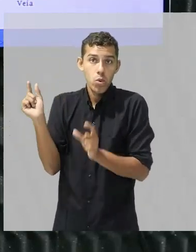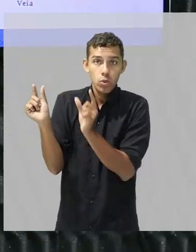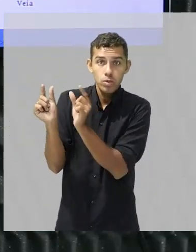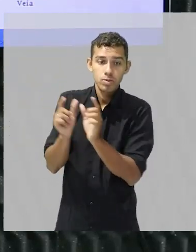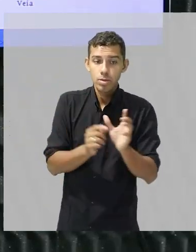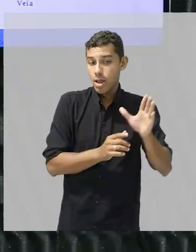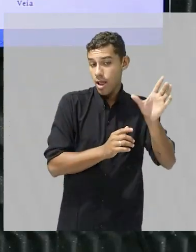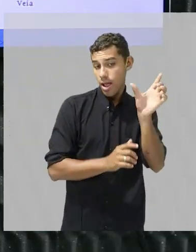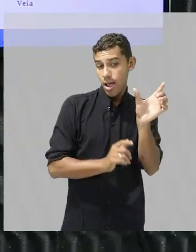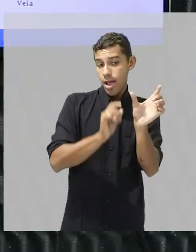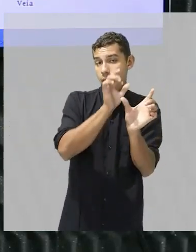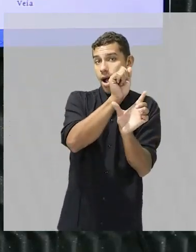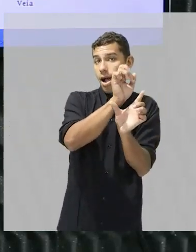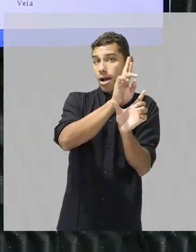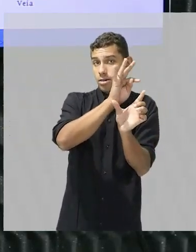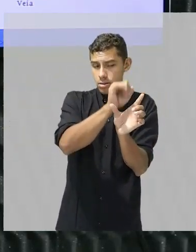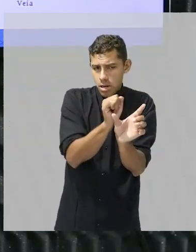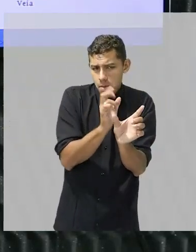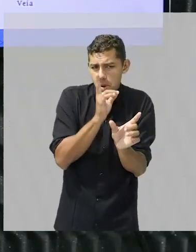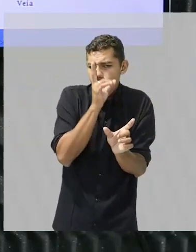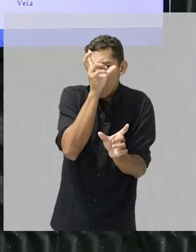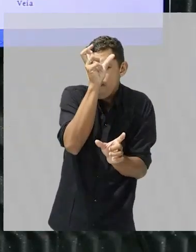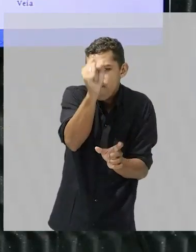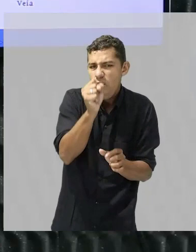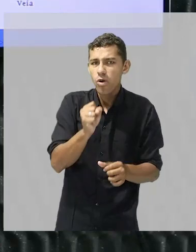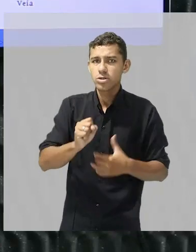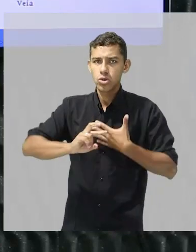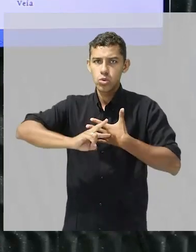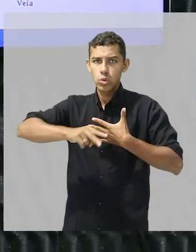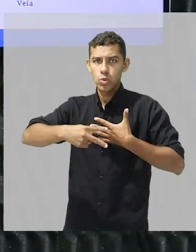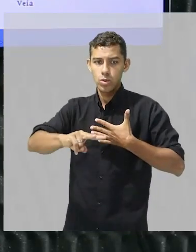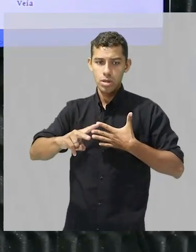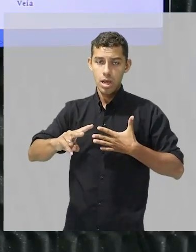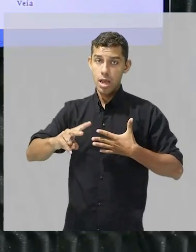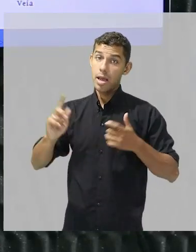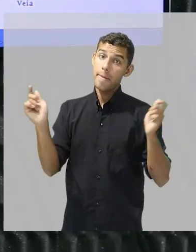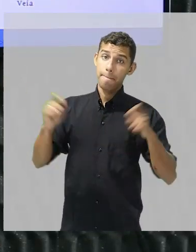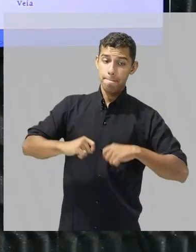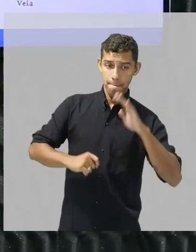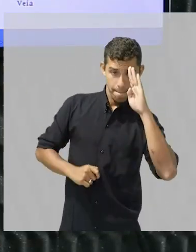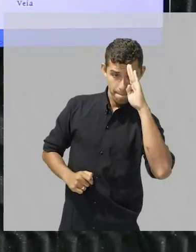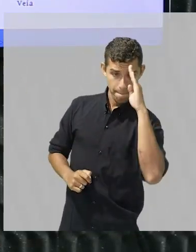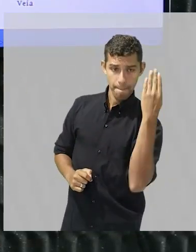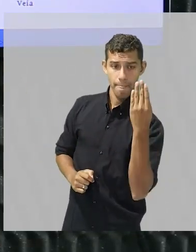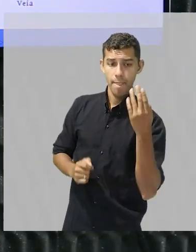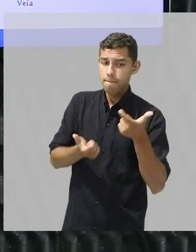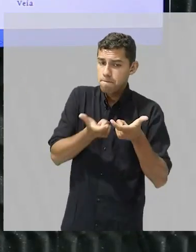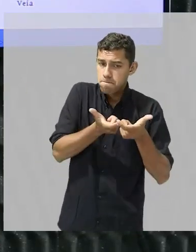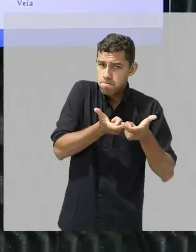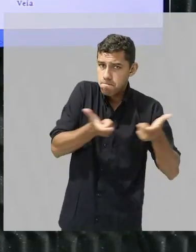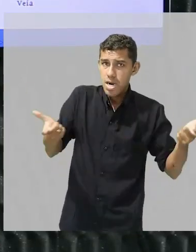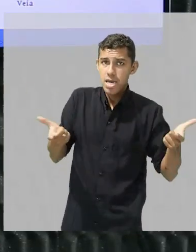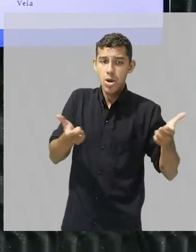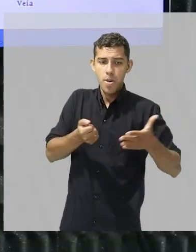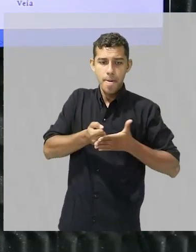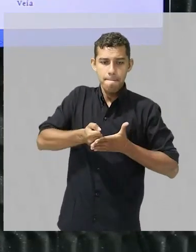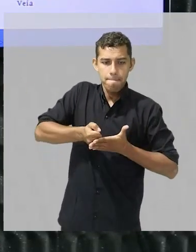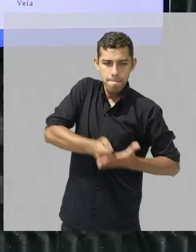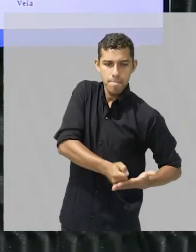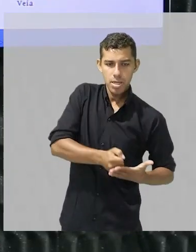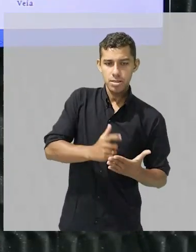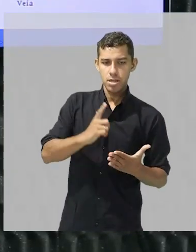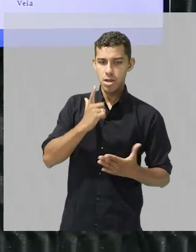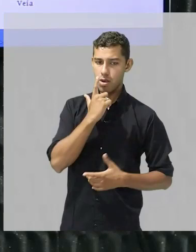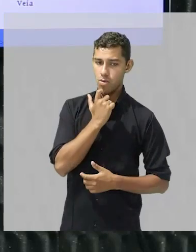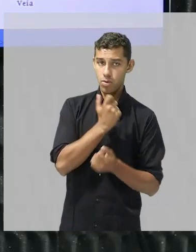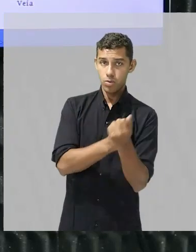muito mais robusta, tá? Muito mais resistente. Isso se deve principalmente à maior pressão sanguínea